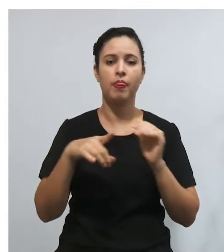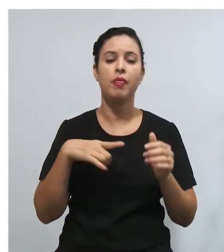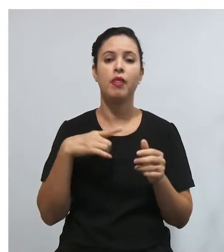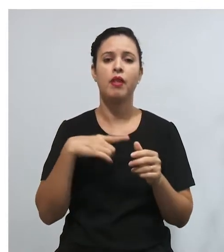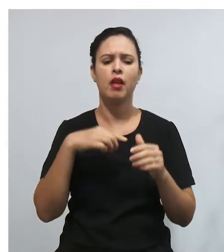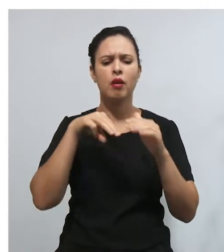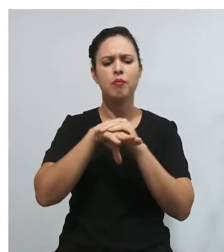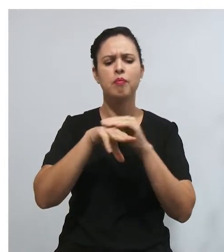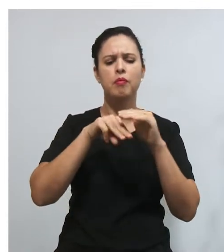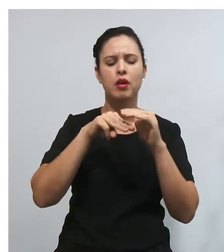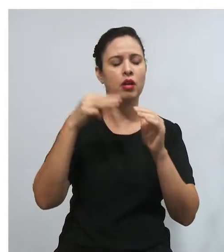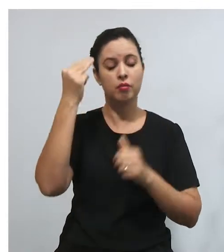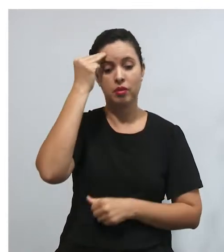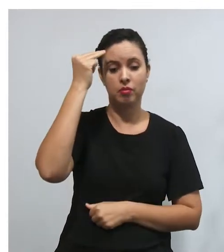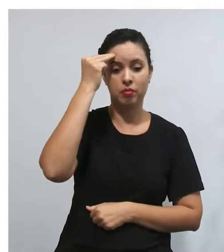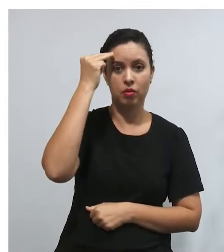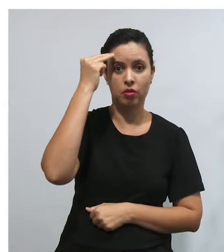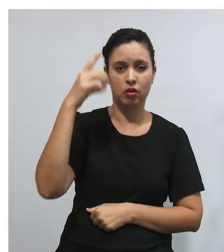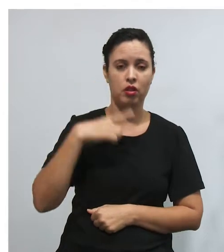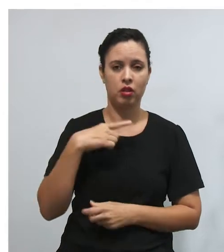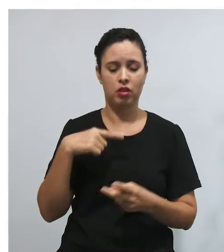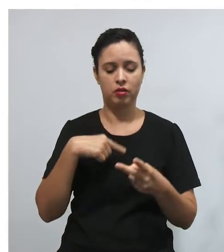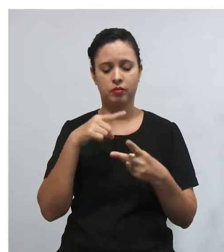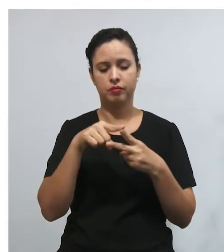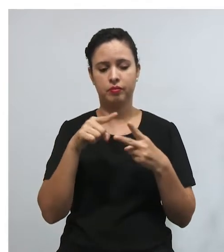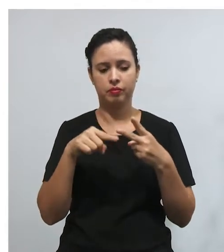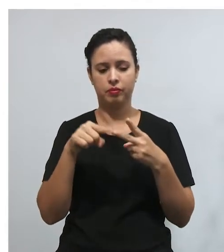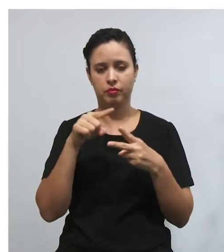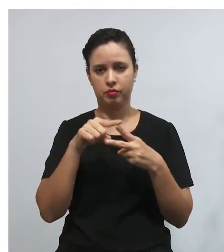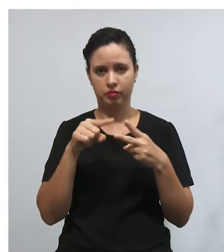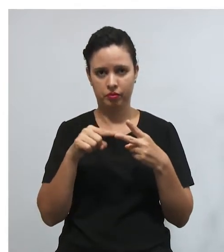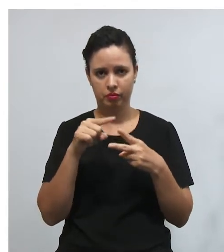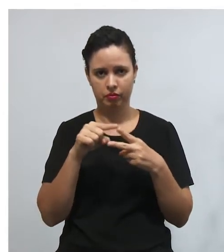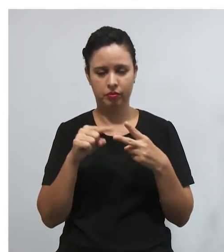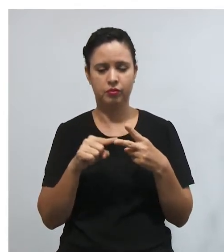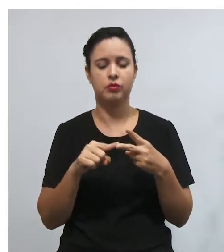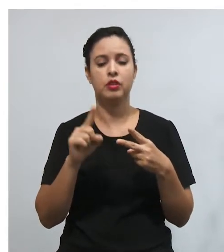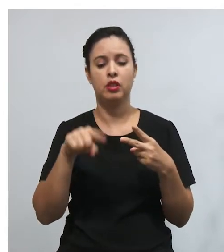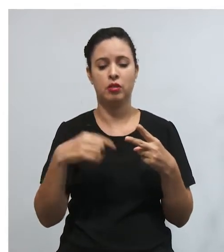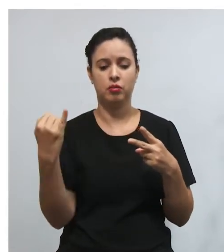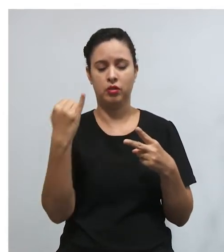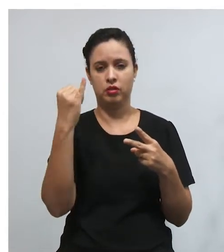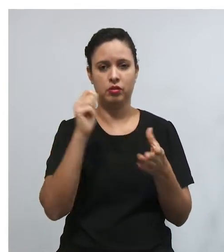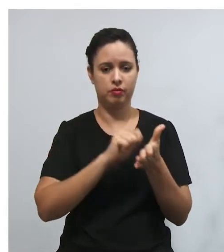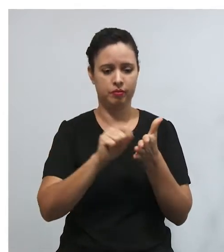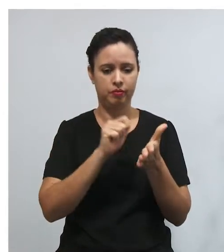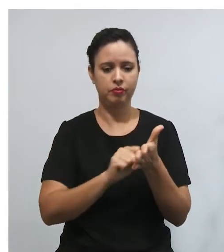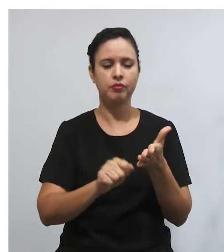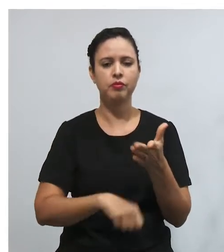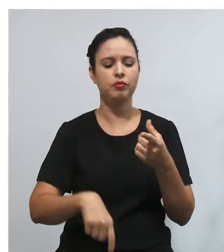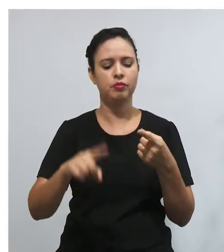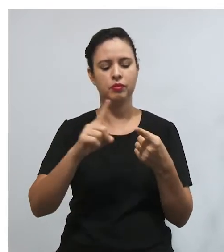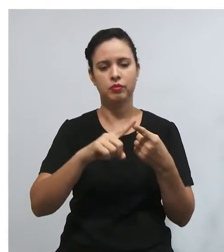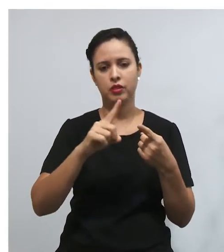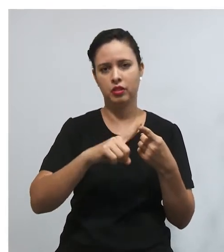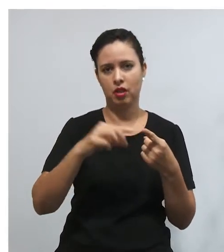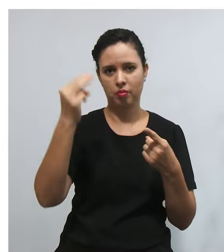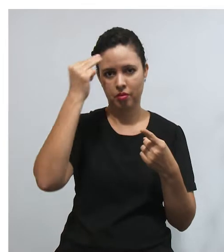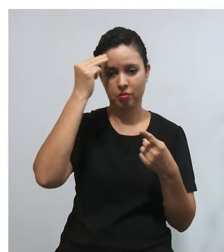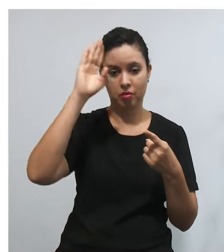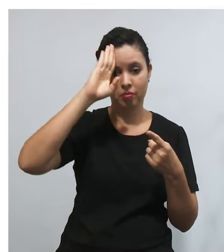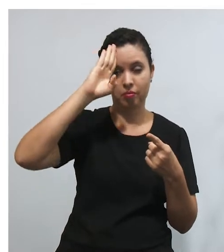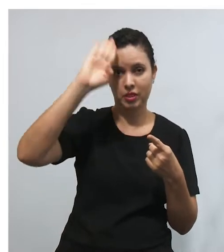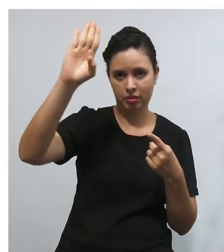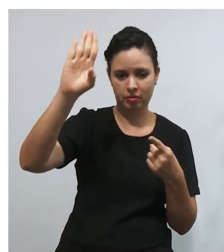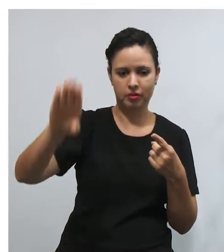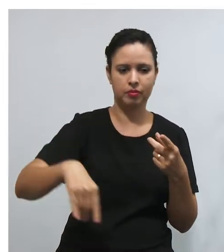divide em duas categorias. Esse aqui é um ponto muito importante vocês anotarem. A primeira categoria é a memória principal e a